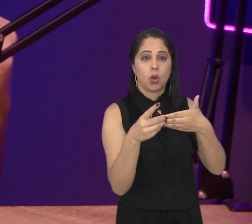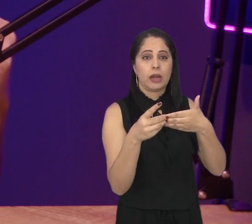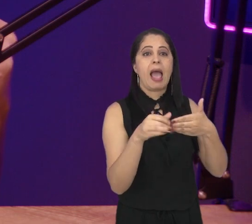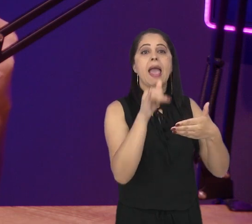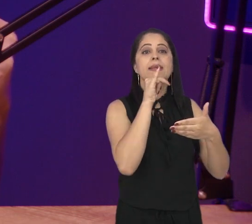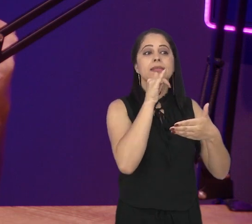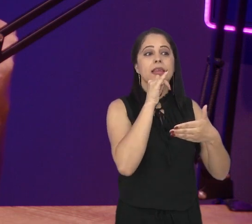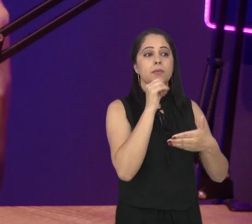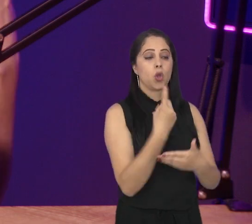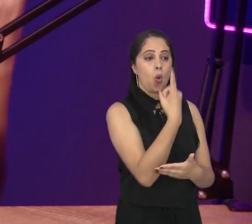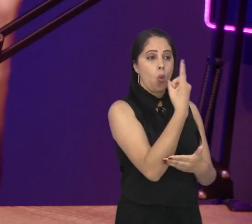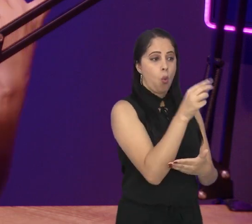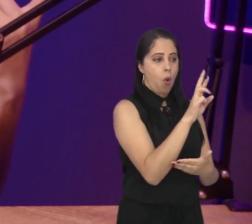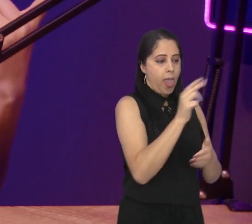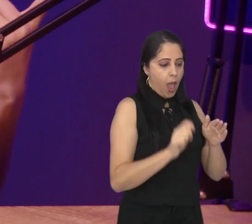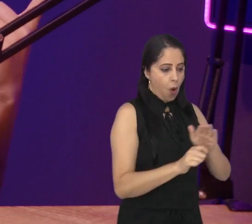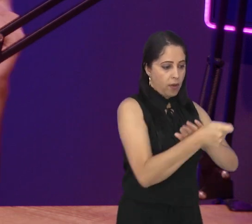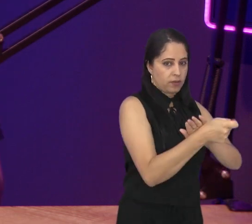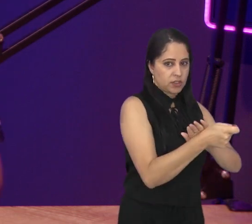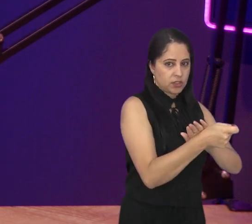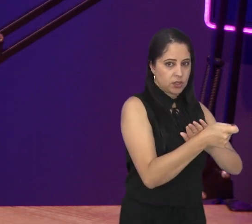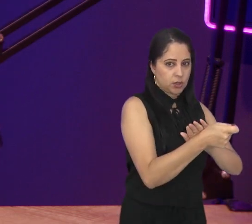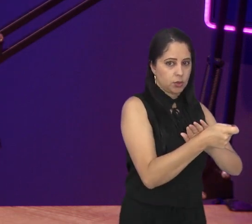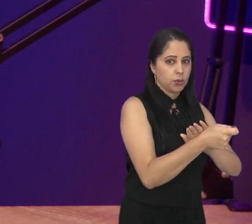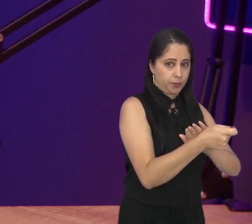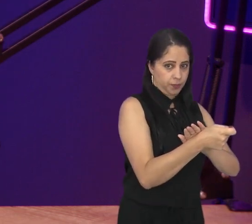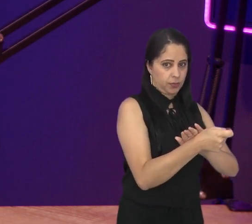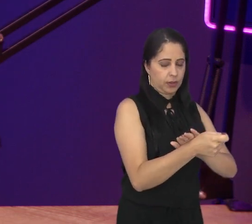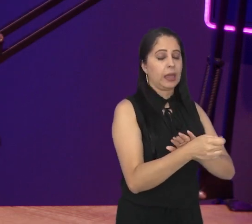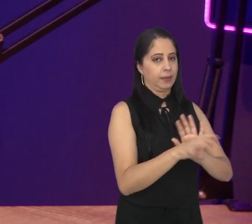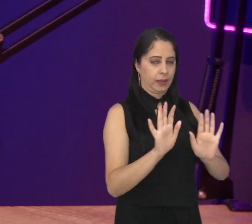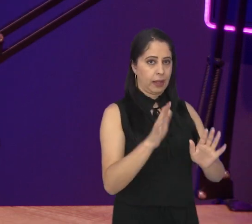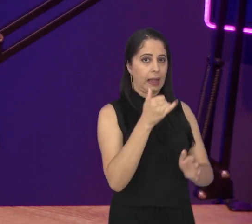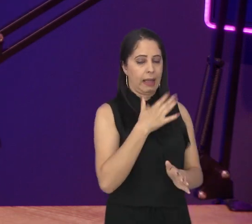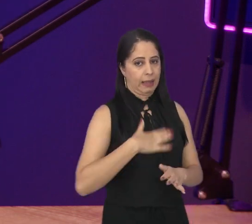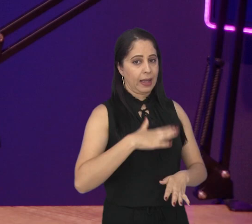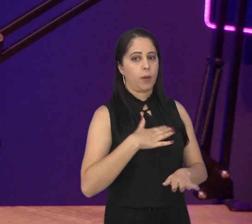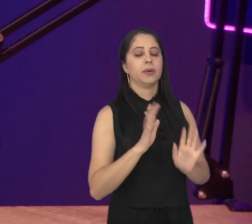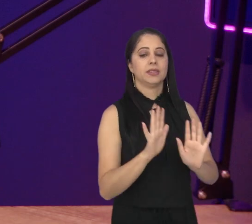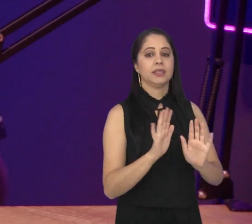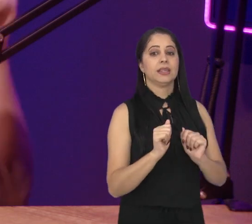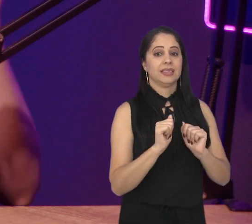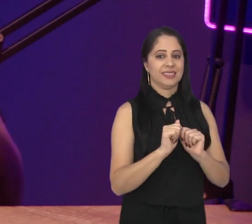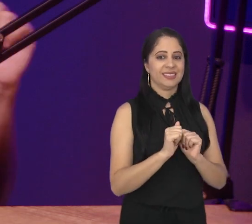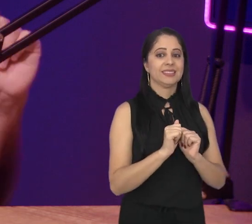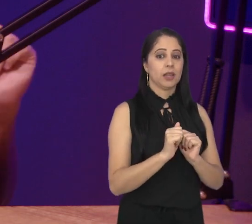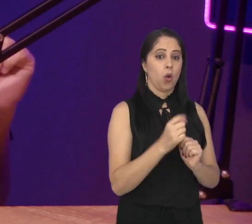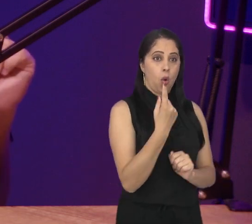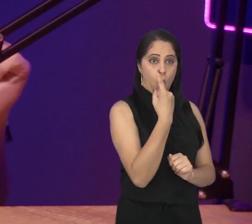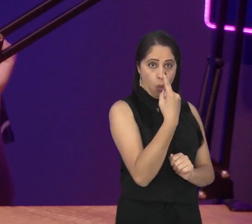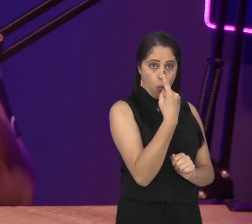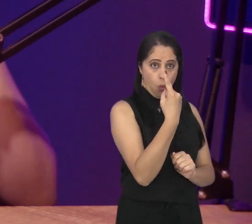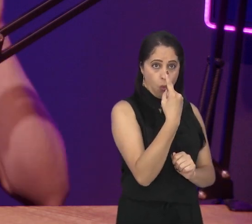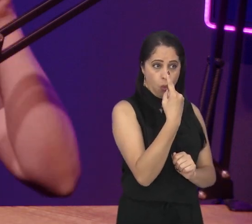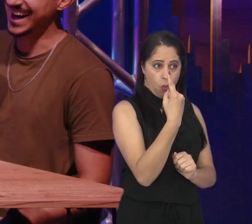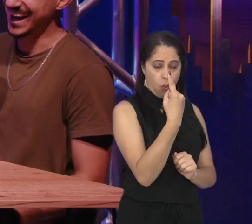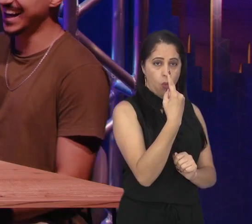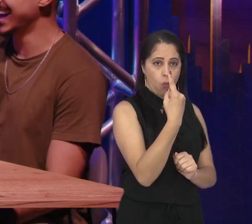para cada R$ 1 investido, na verdade aqui tá, deixa eu ver, isso, tá em euro, na verdade, para